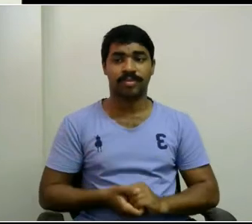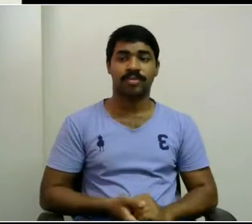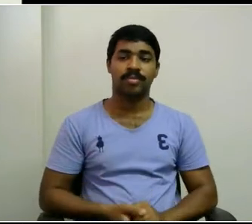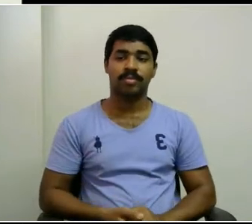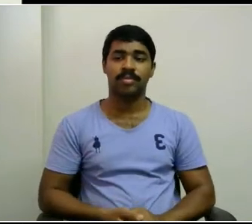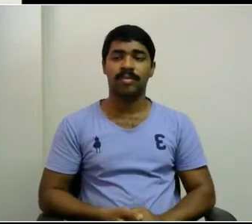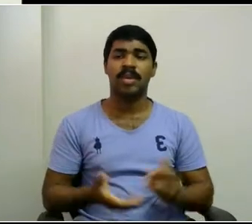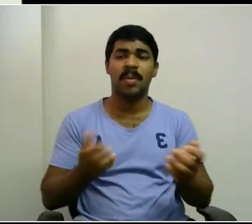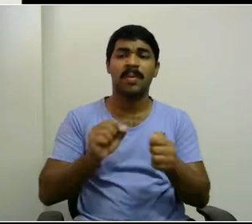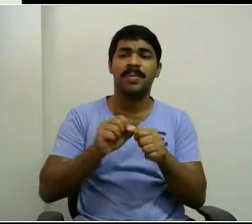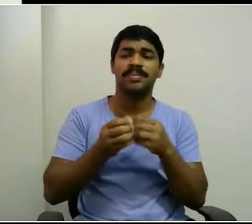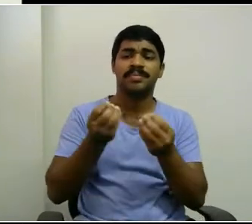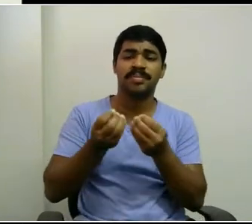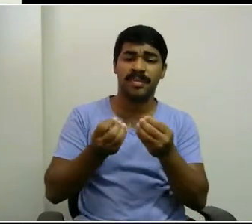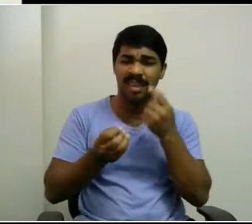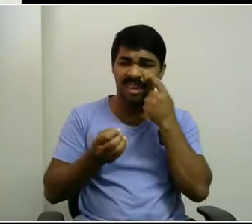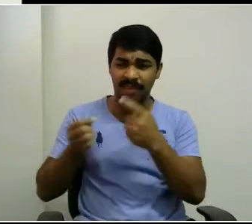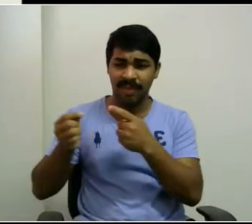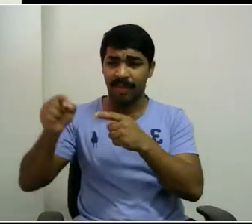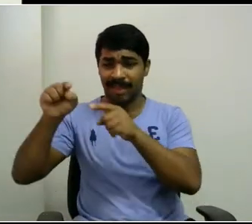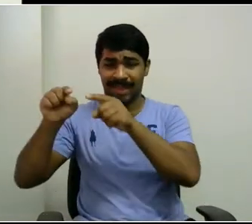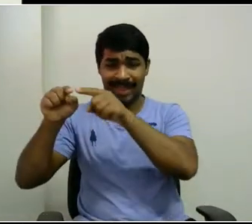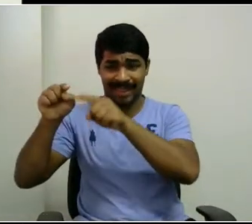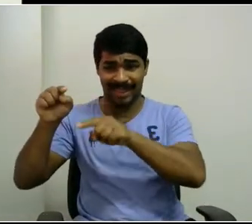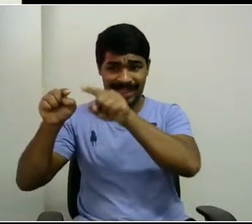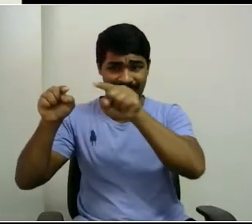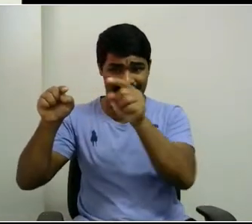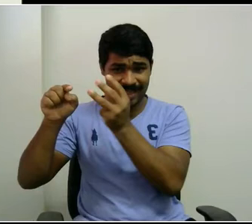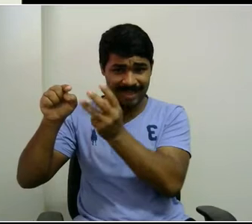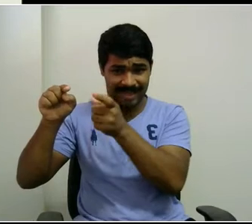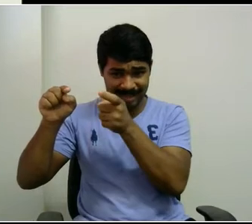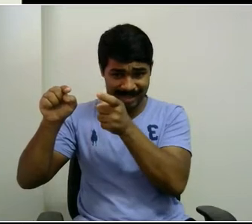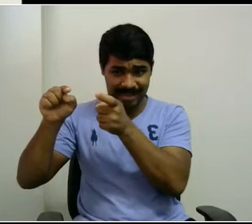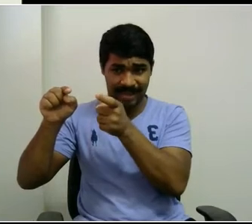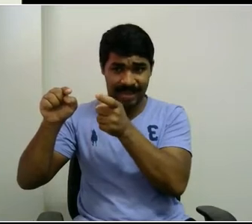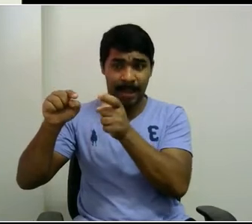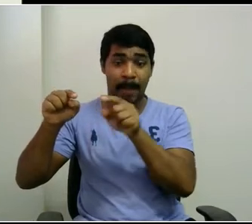Aqui, gente, ó, não aparece, mas tem um 1 aqui na frente do x, tá?